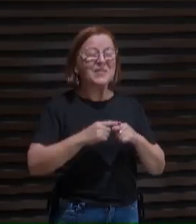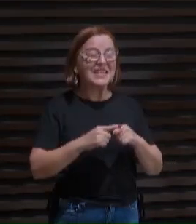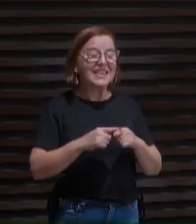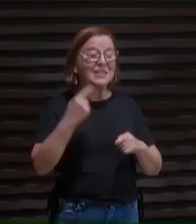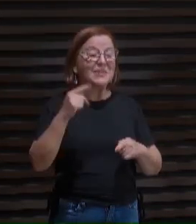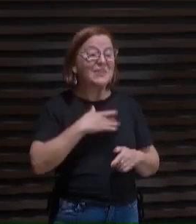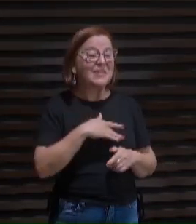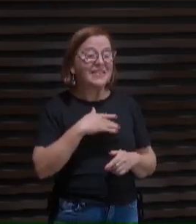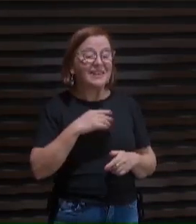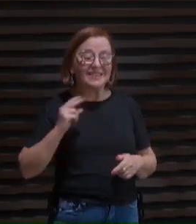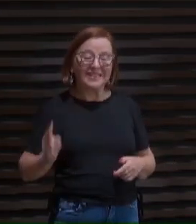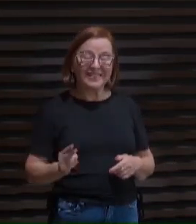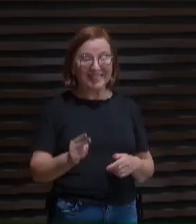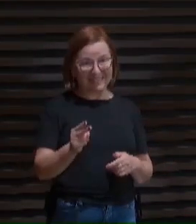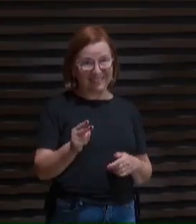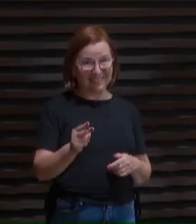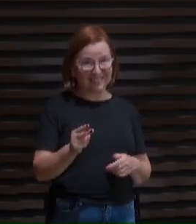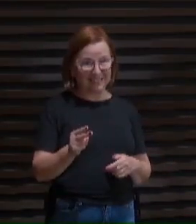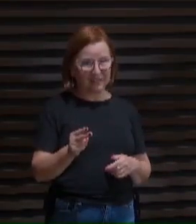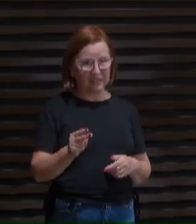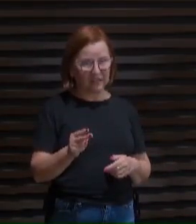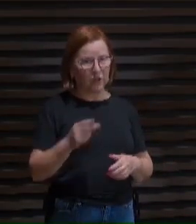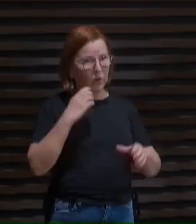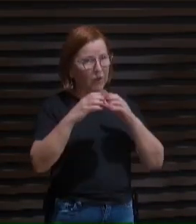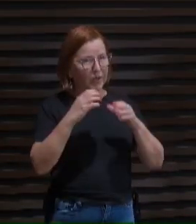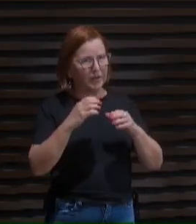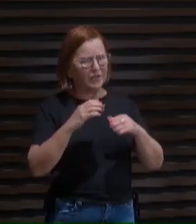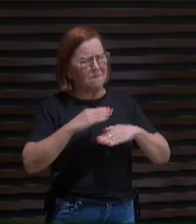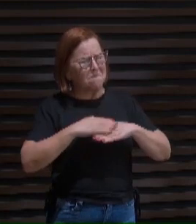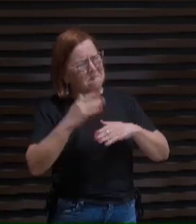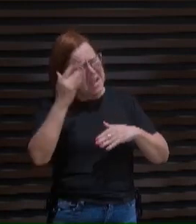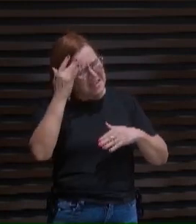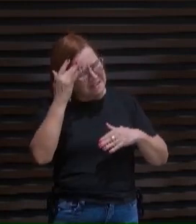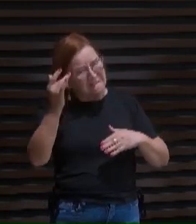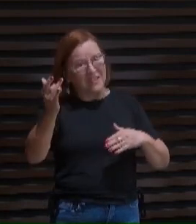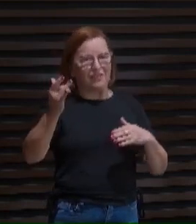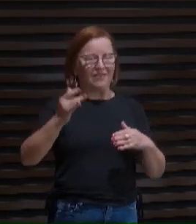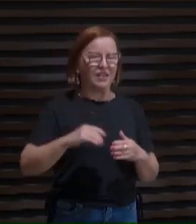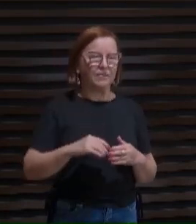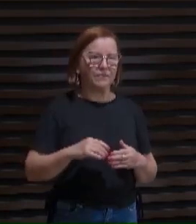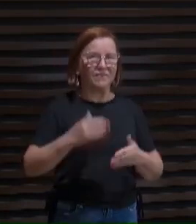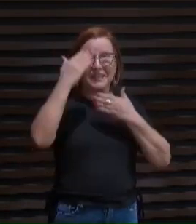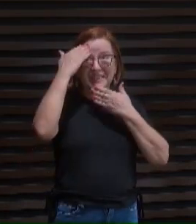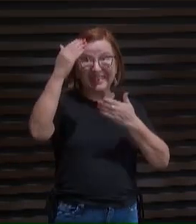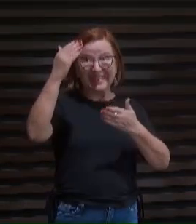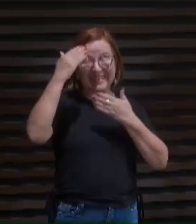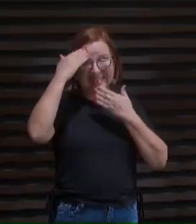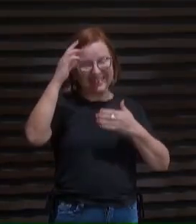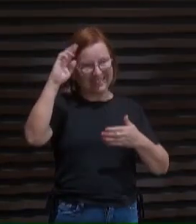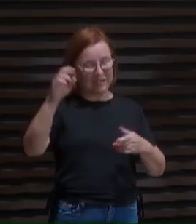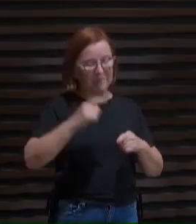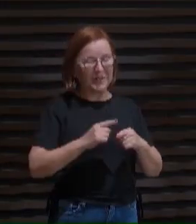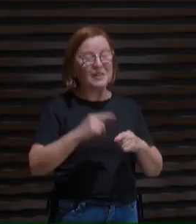misericórdia dura para sempre. Facinho, o cântico mais fácil de aprender é esse. Rendei graças ao Senhor, porque a